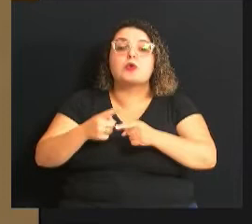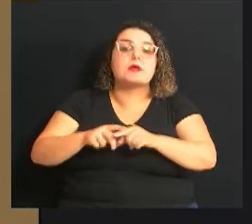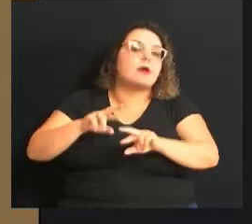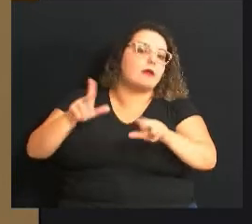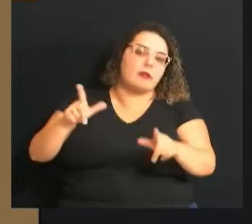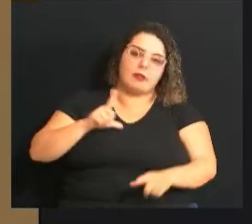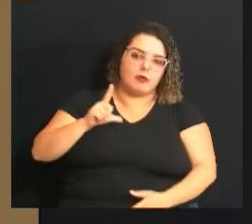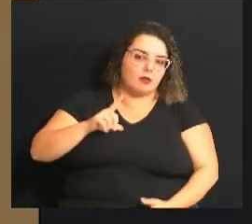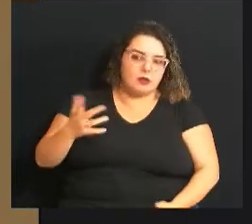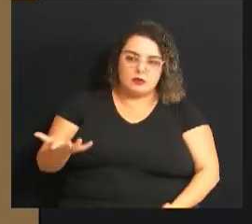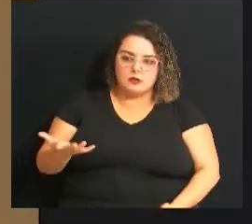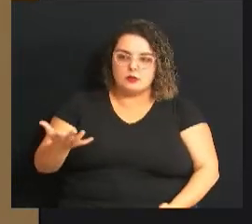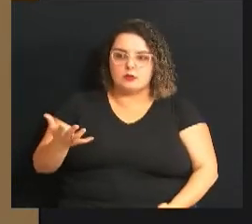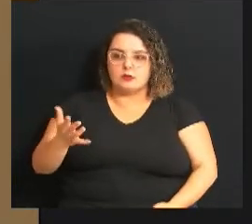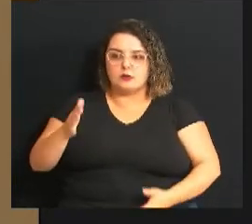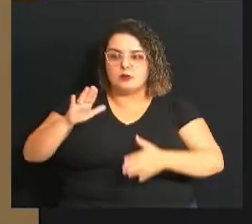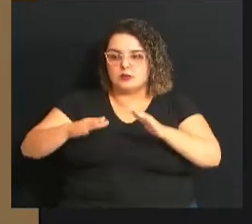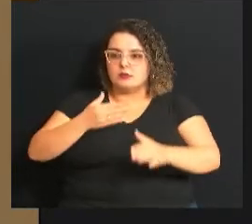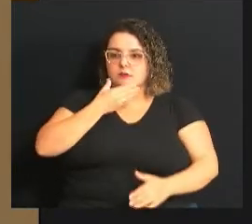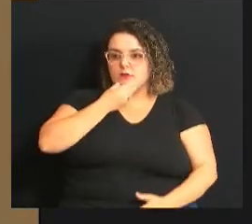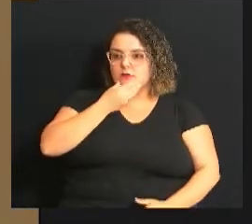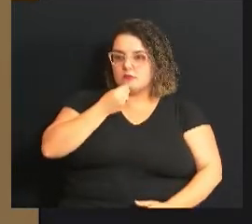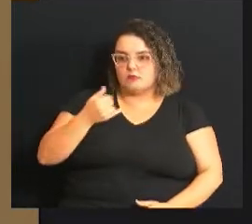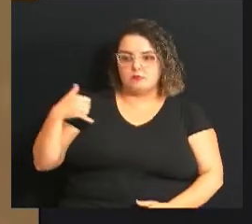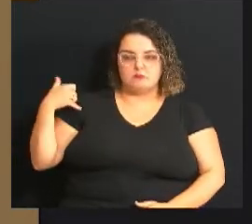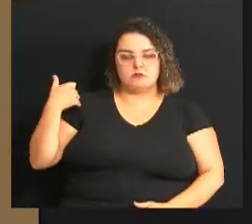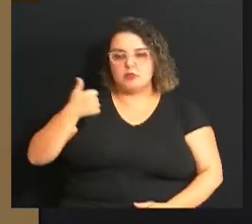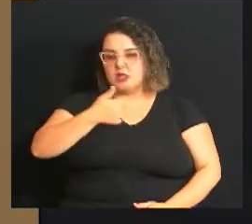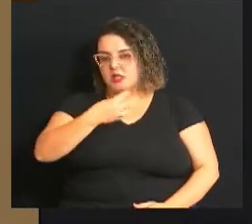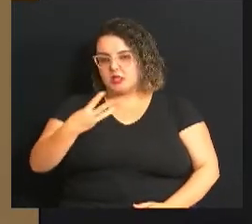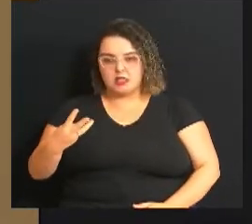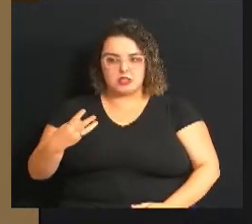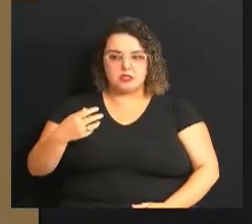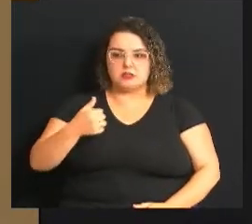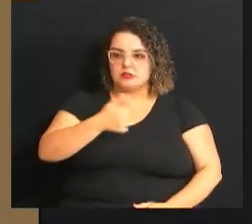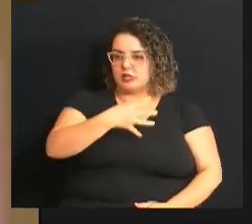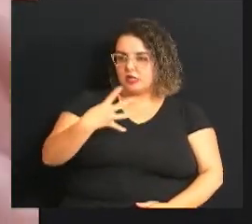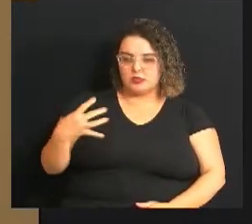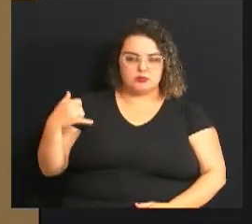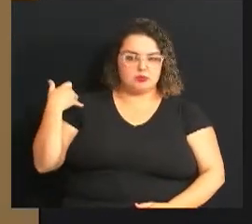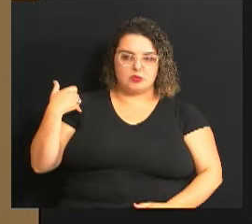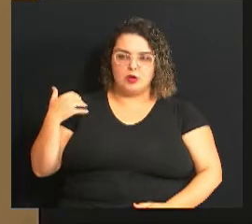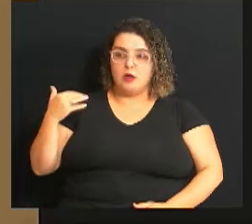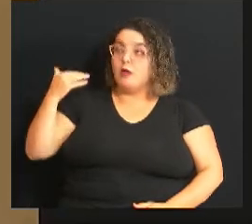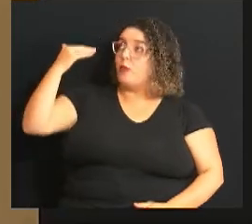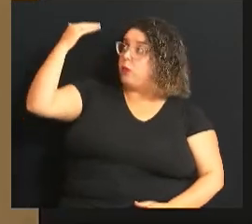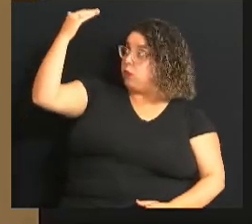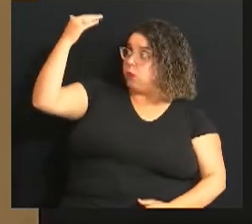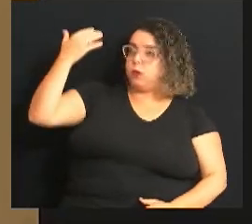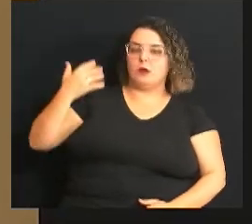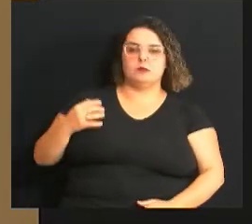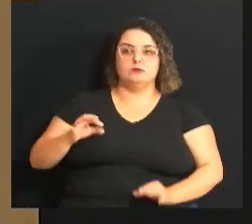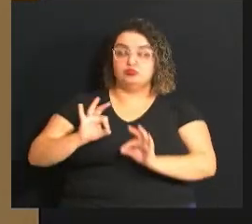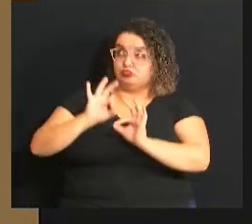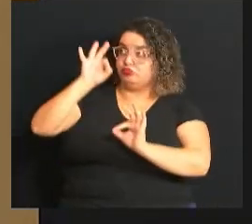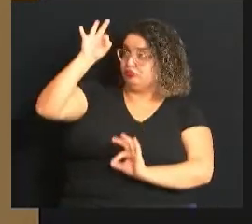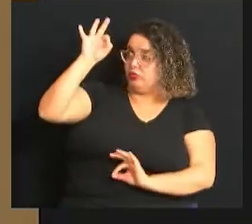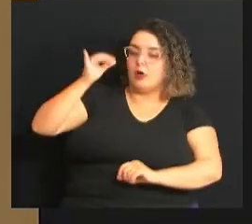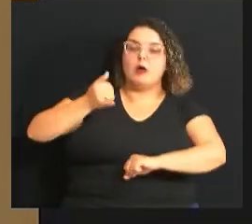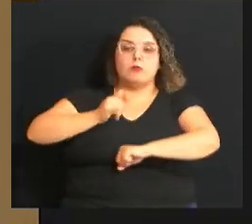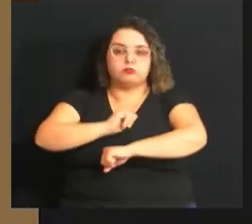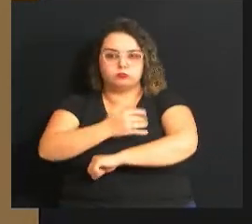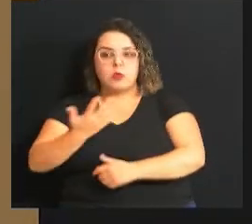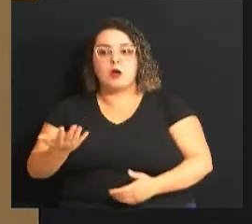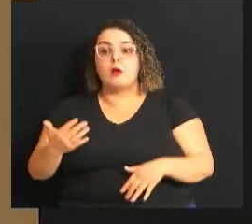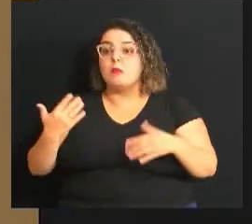Então, às vezes, você tem um menino de 13, 14 anos que é enorme, porque ele tem alta estatura, tem obesidade, mas